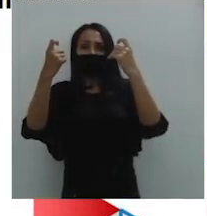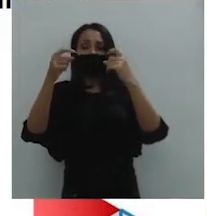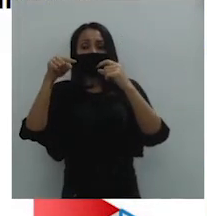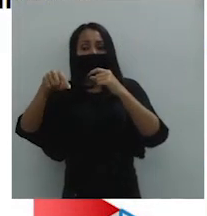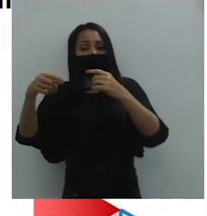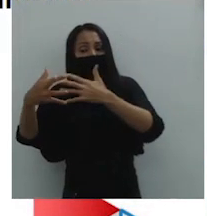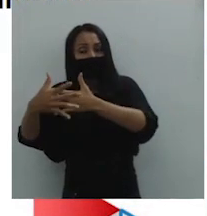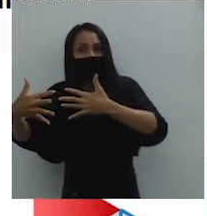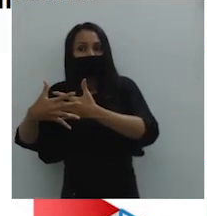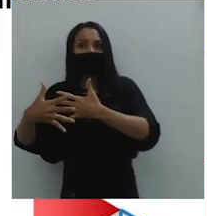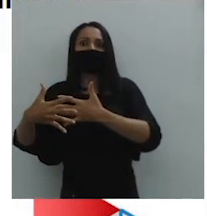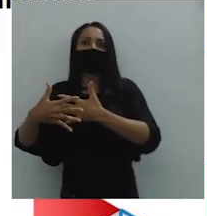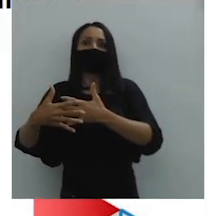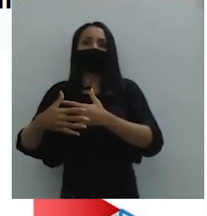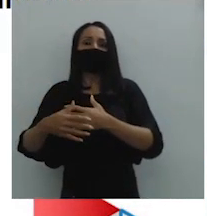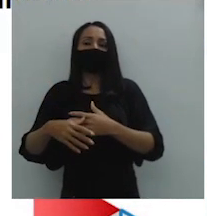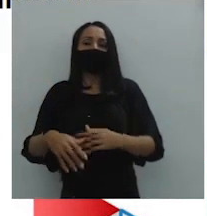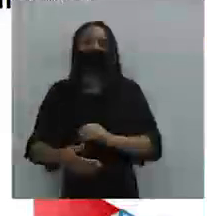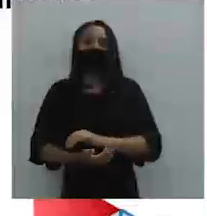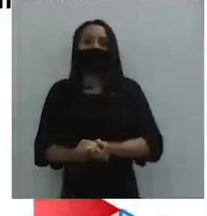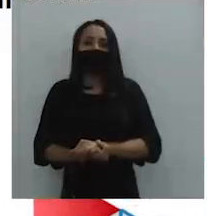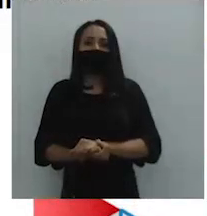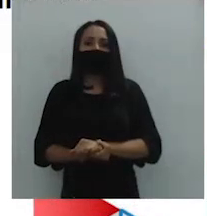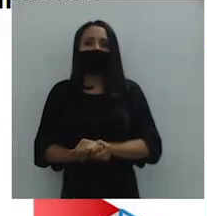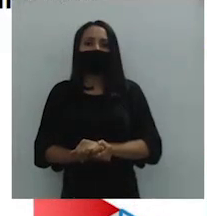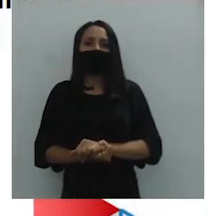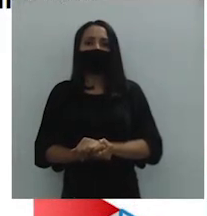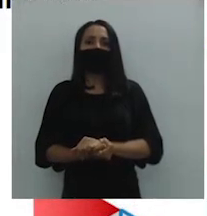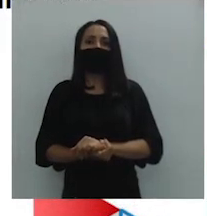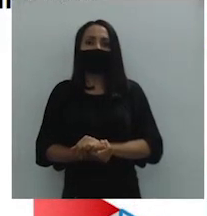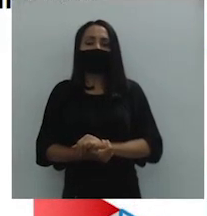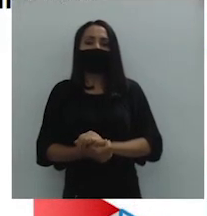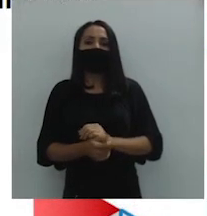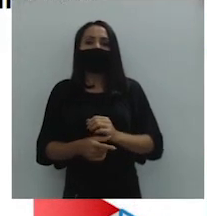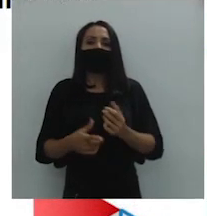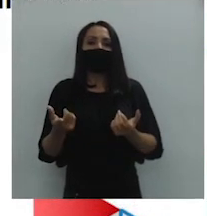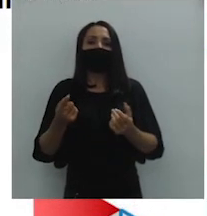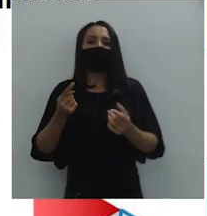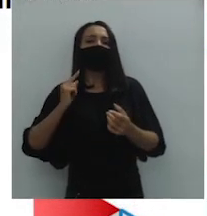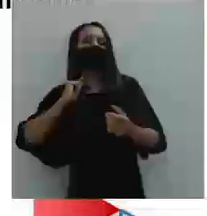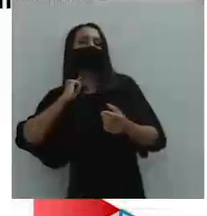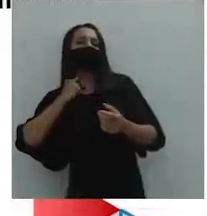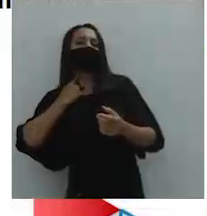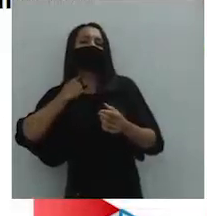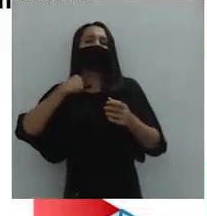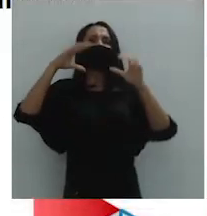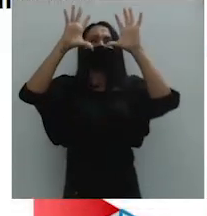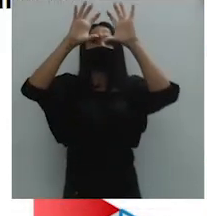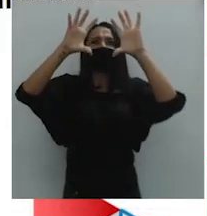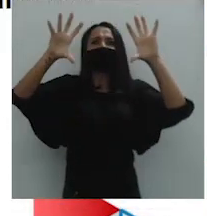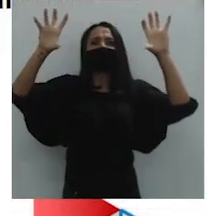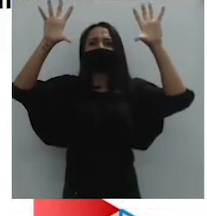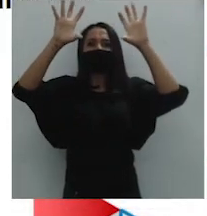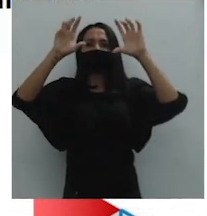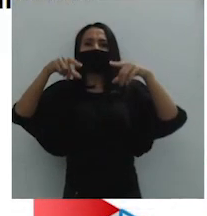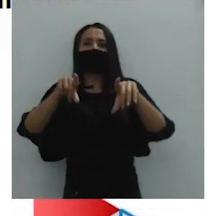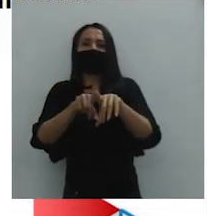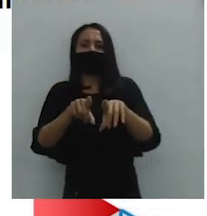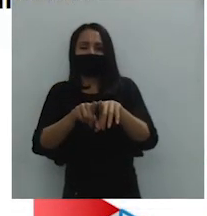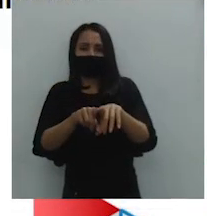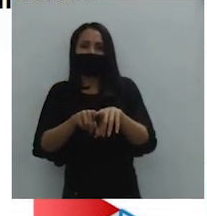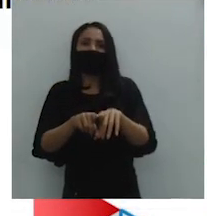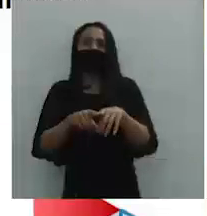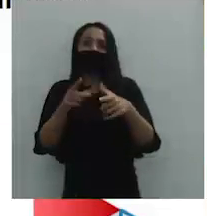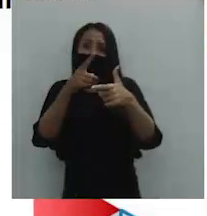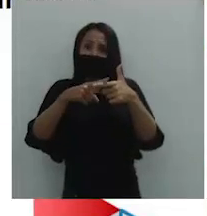urbanas. A poluição também era outro ponto bastante, né, que vem voltado à questão dos